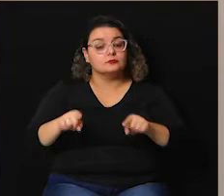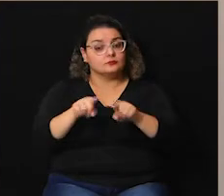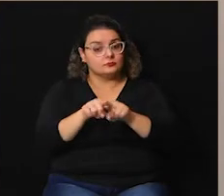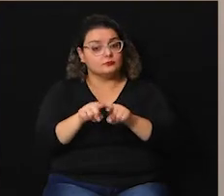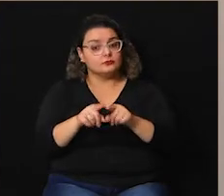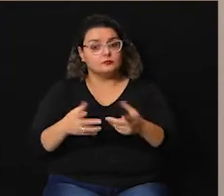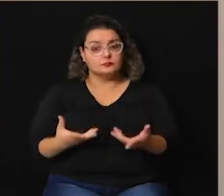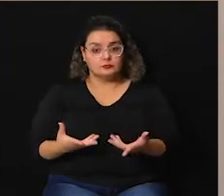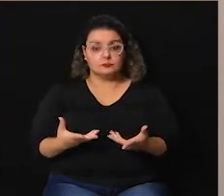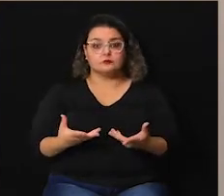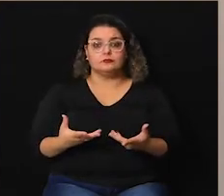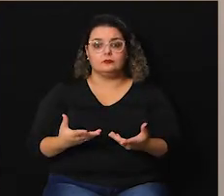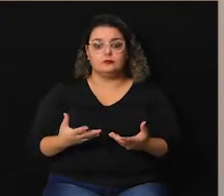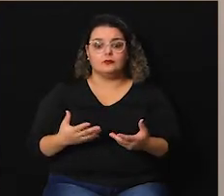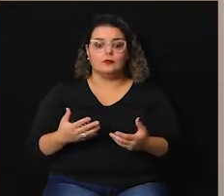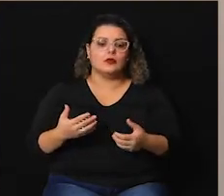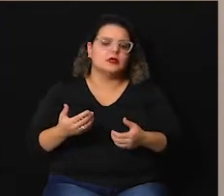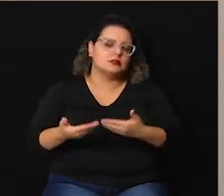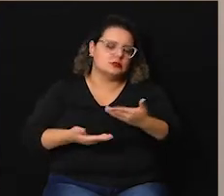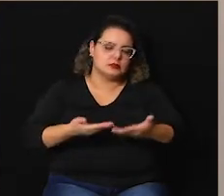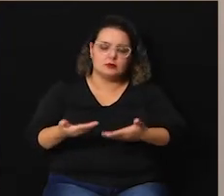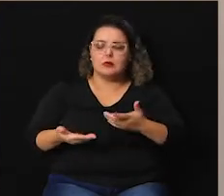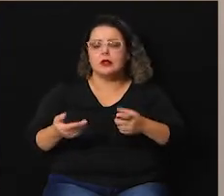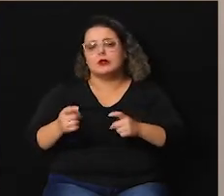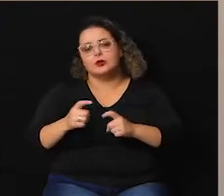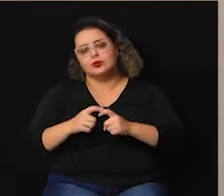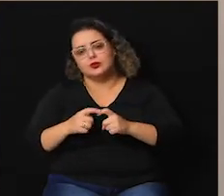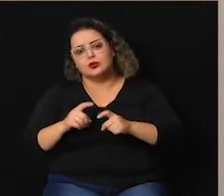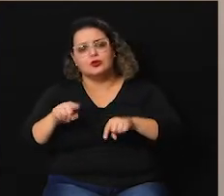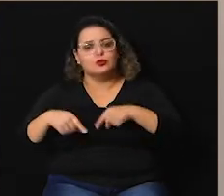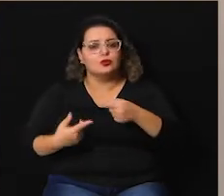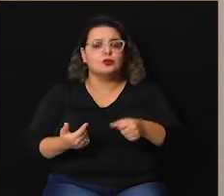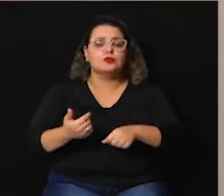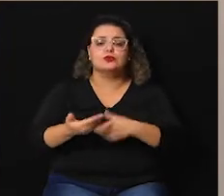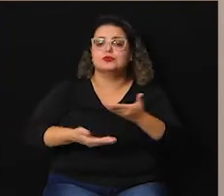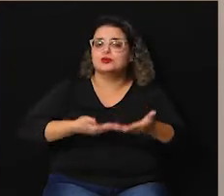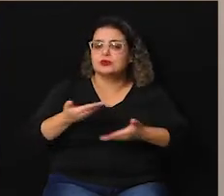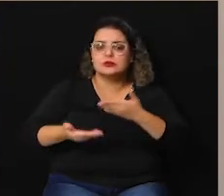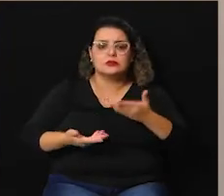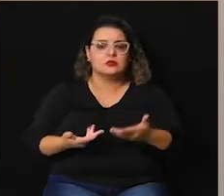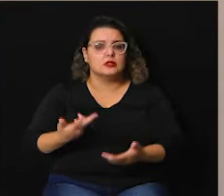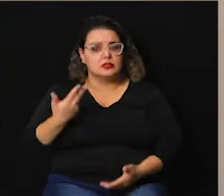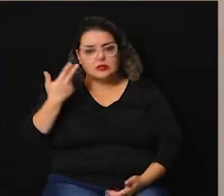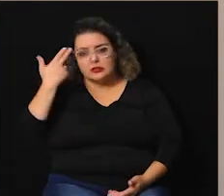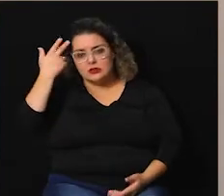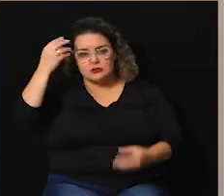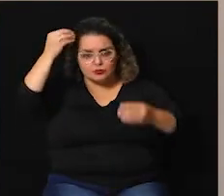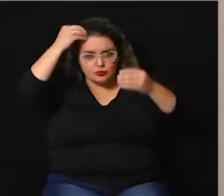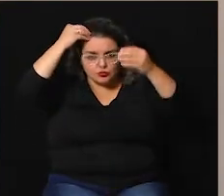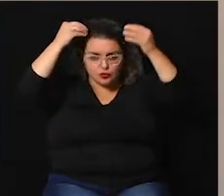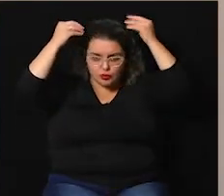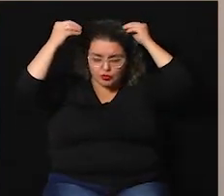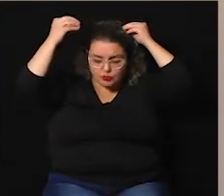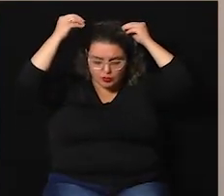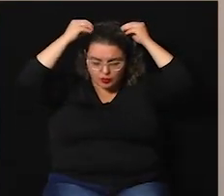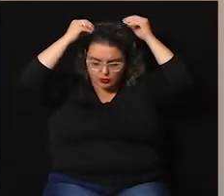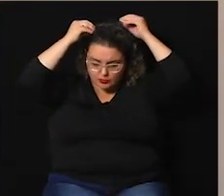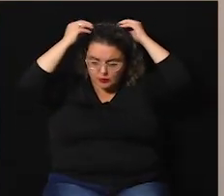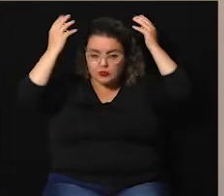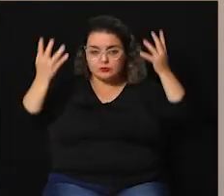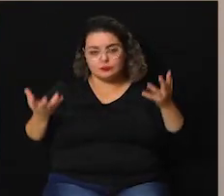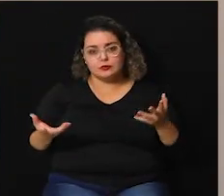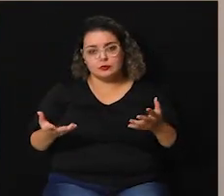essa abordagem clínica, né, e até os outros tratamentos, né, cirúrgicos, implantes e tudo mais, que vieram com uma